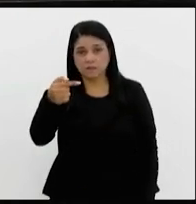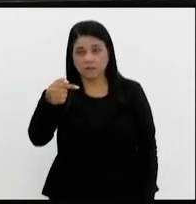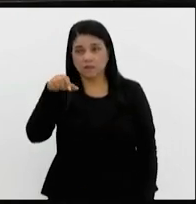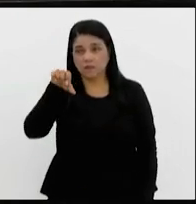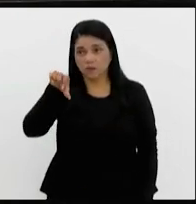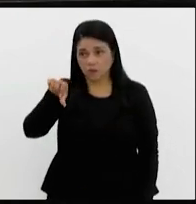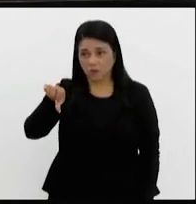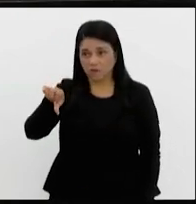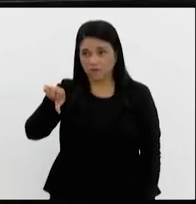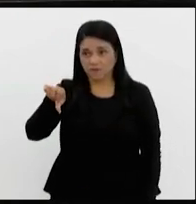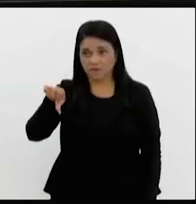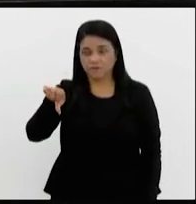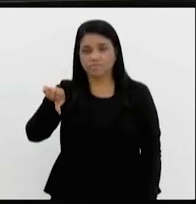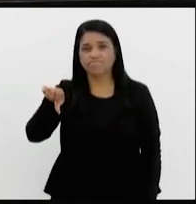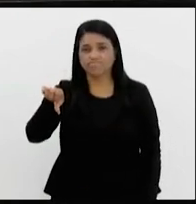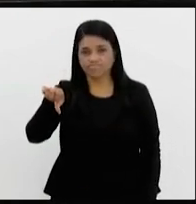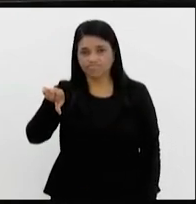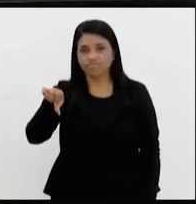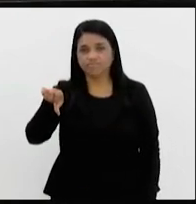1979, antigo.